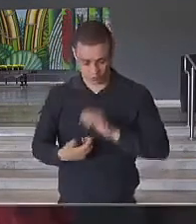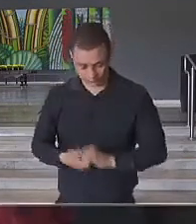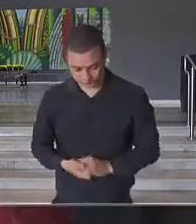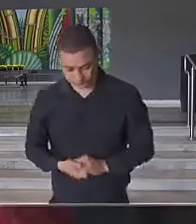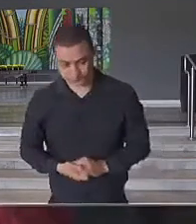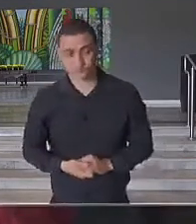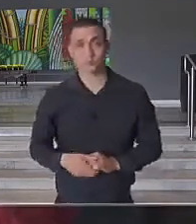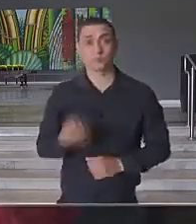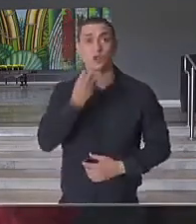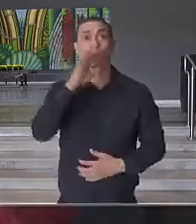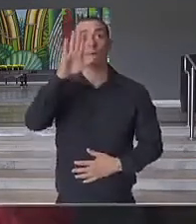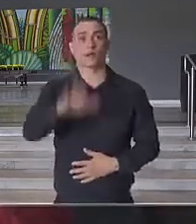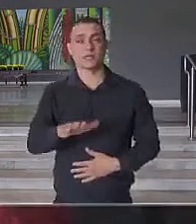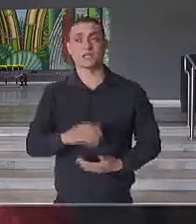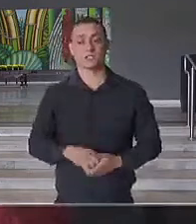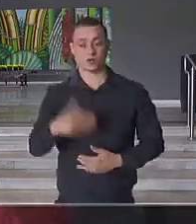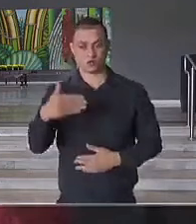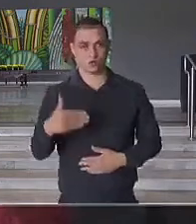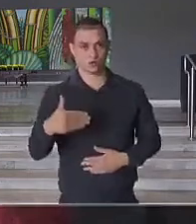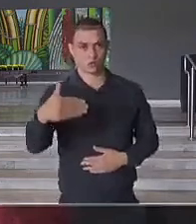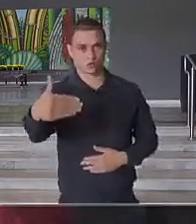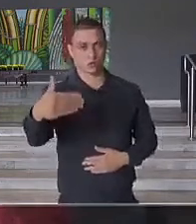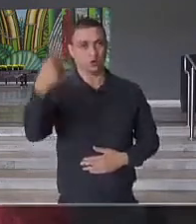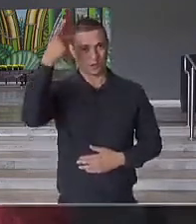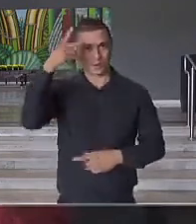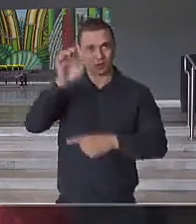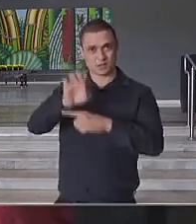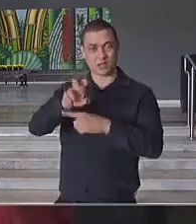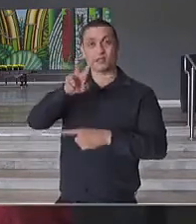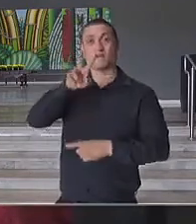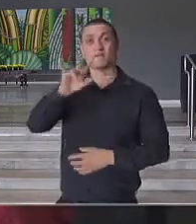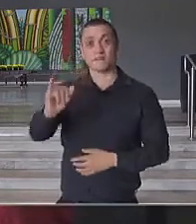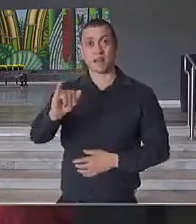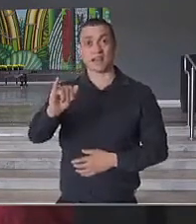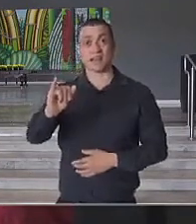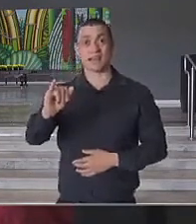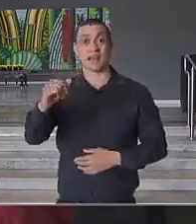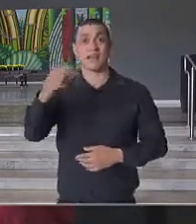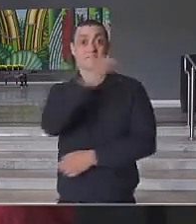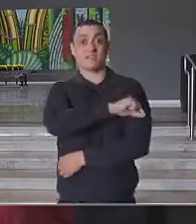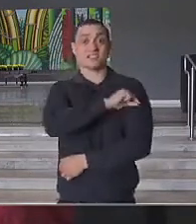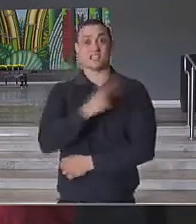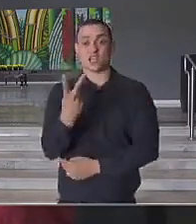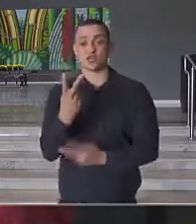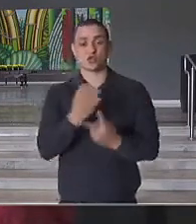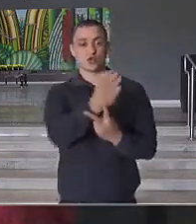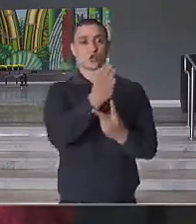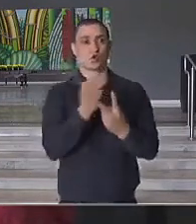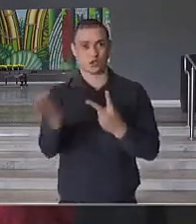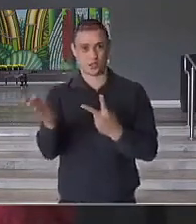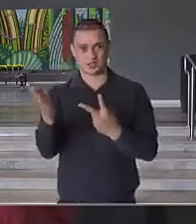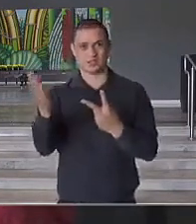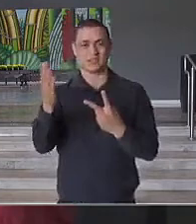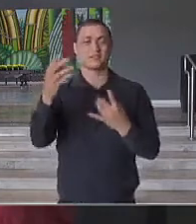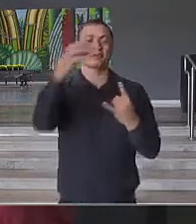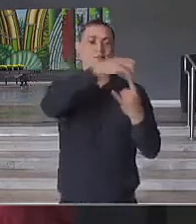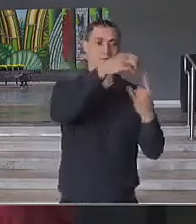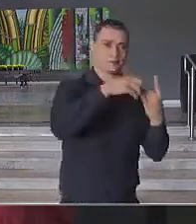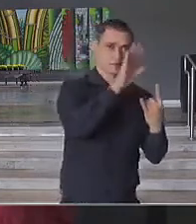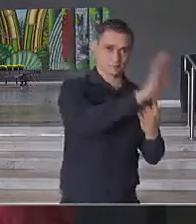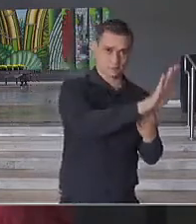tarde a todos. Bom, em breve o Estado de São Paulo vai ter, então, 2 tipos de vacina, né, se o Plano Nacional